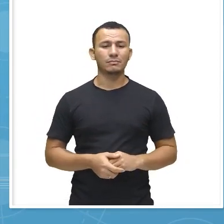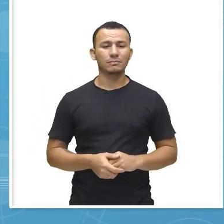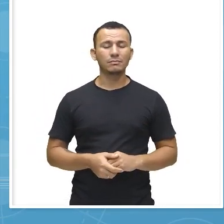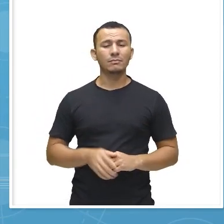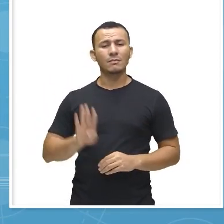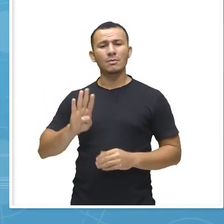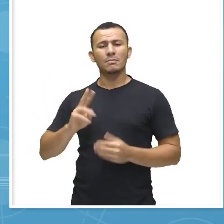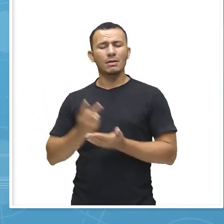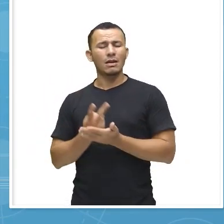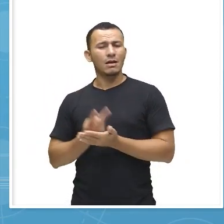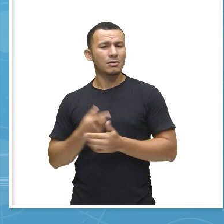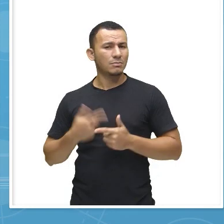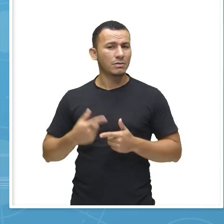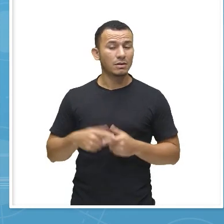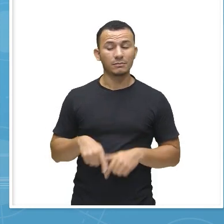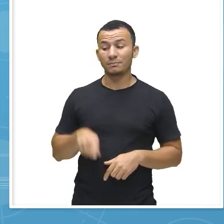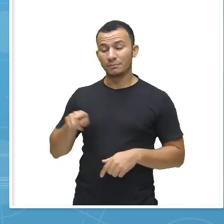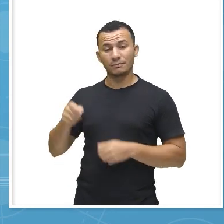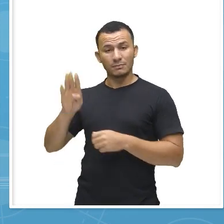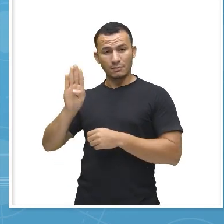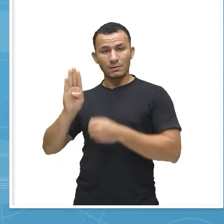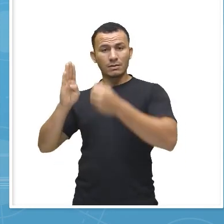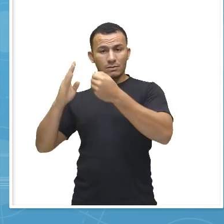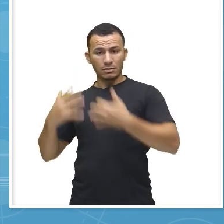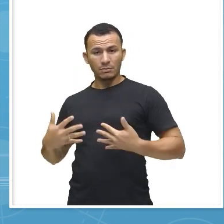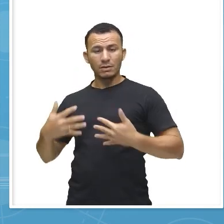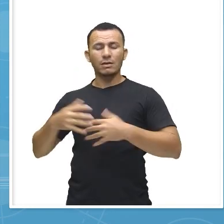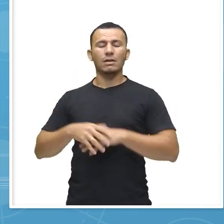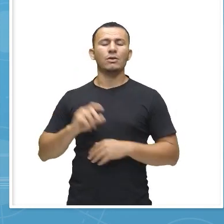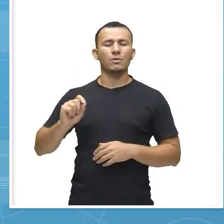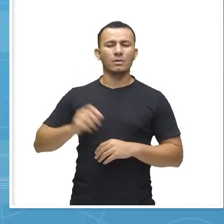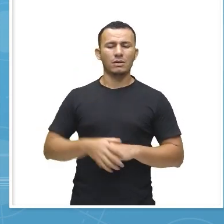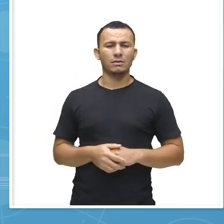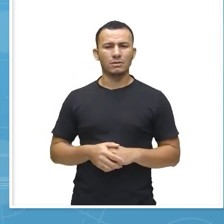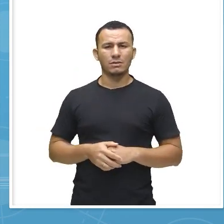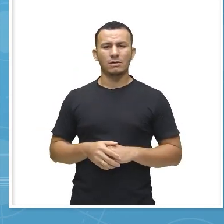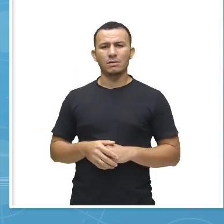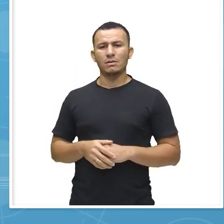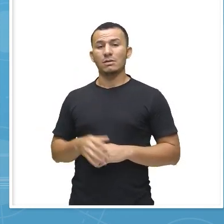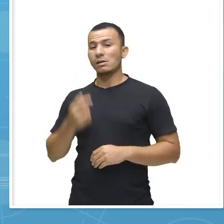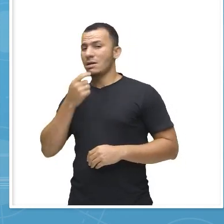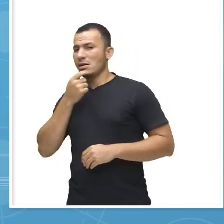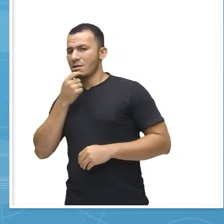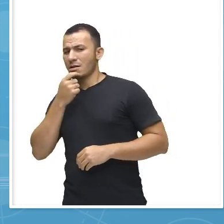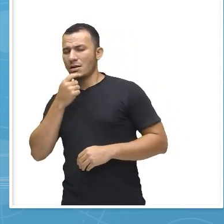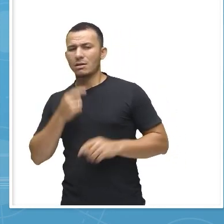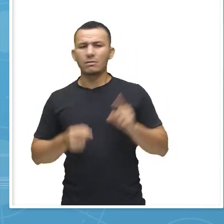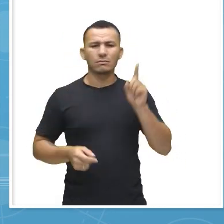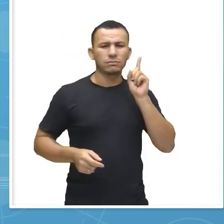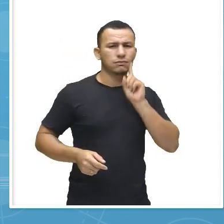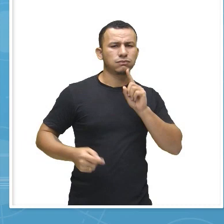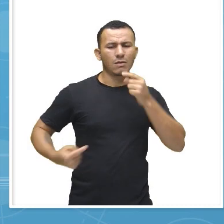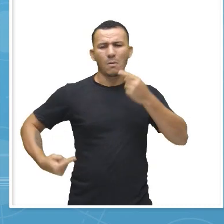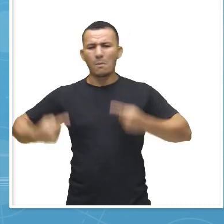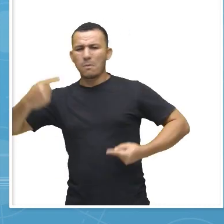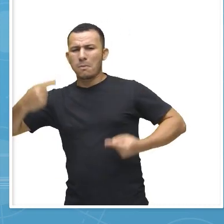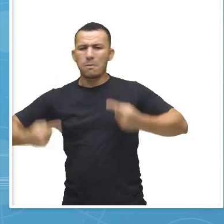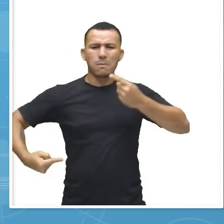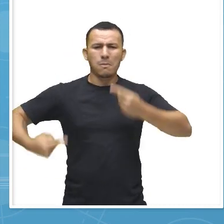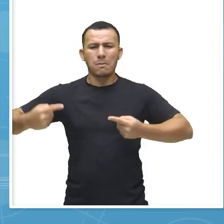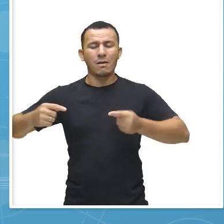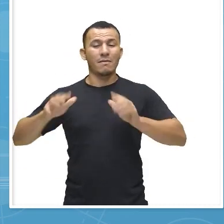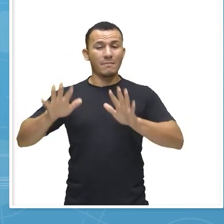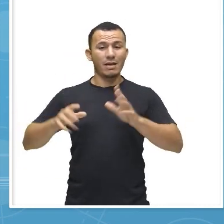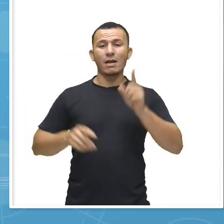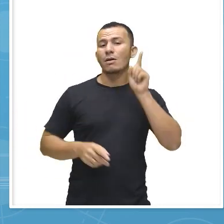está errada porque ela diz o seguinte: concorrência tecnológica entre ingleses e americanos, não, gente. Os Estados Unidos ainda não está